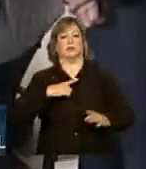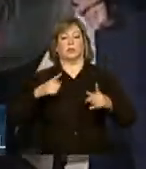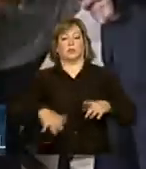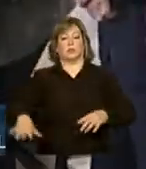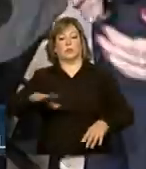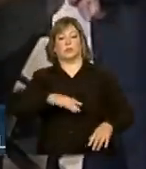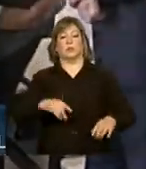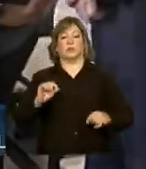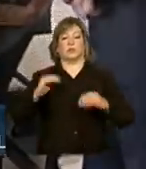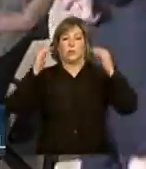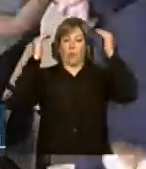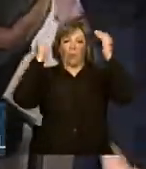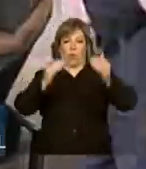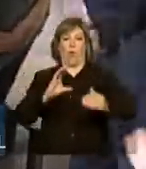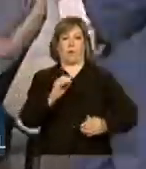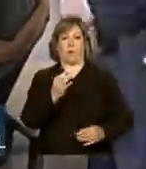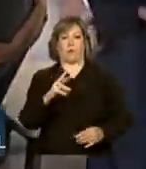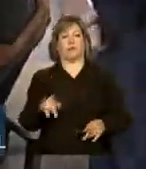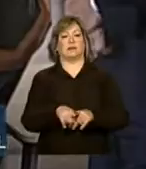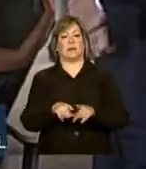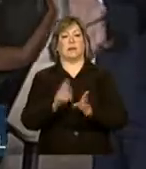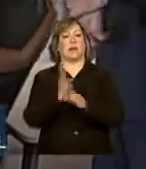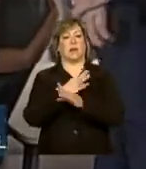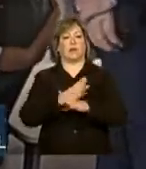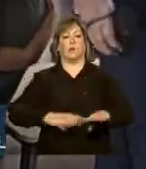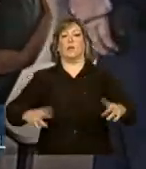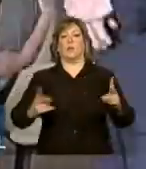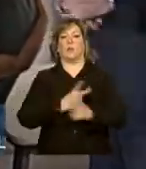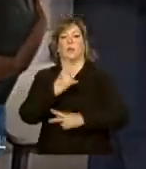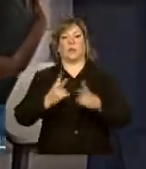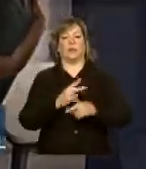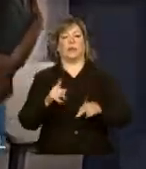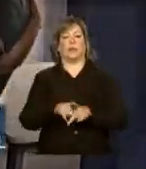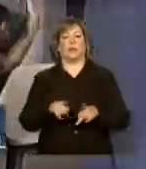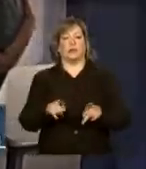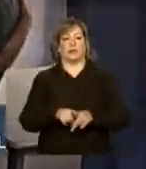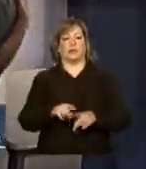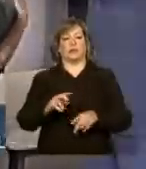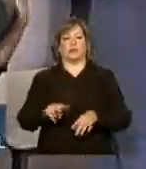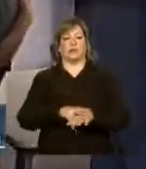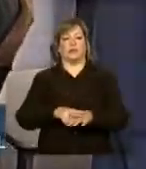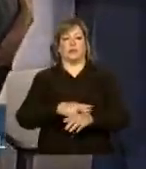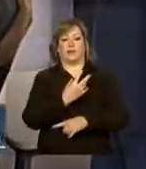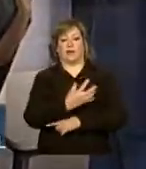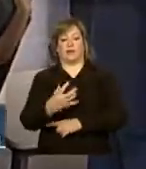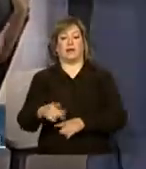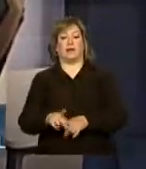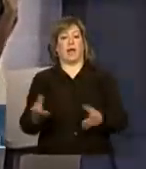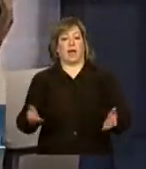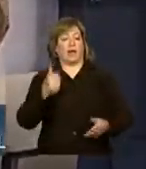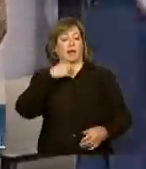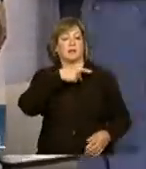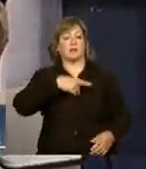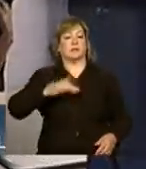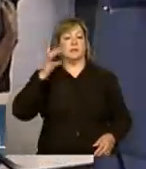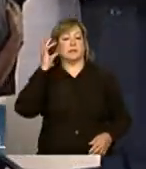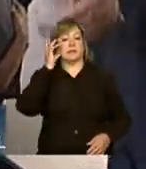áreas cobertas e também descobertas, com gramado, playground. Neste momento, a presidenta Dilma Rousseff,